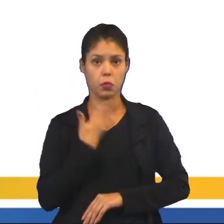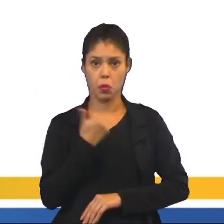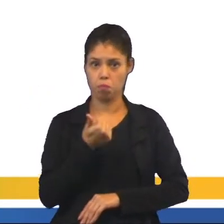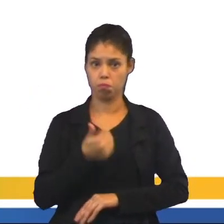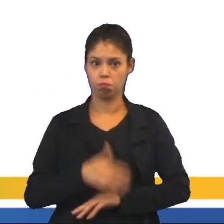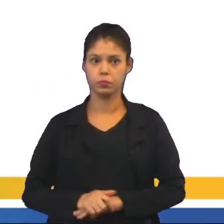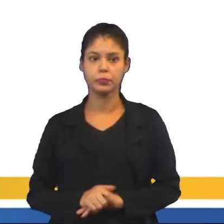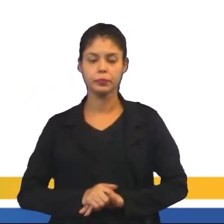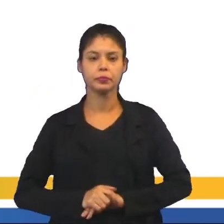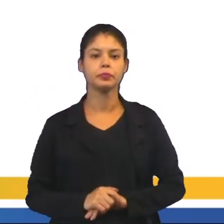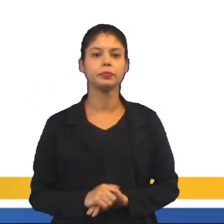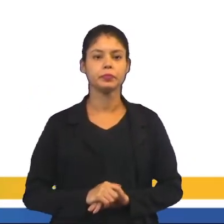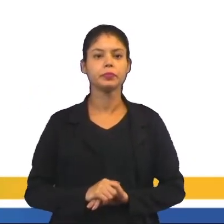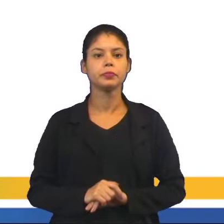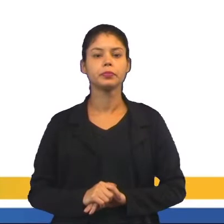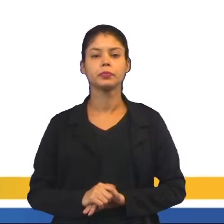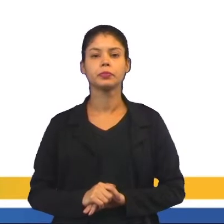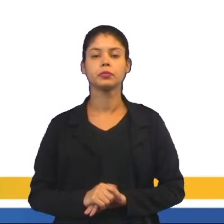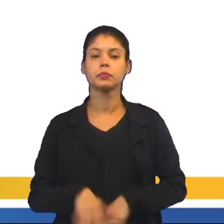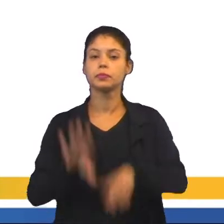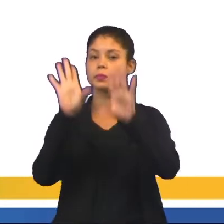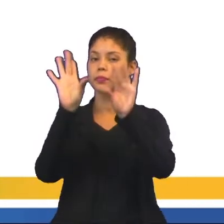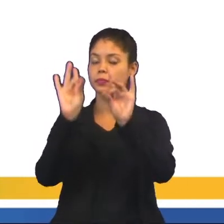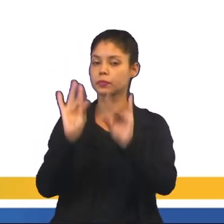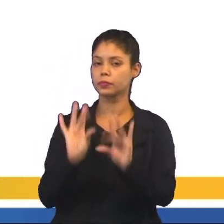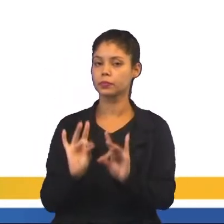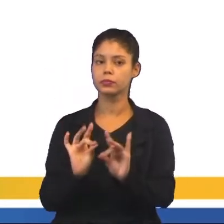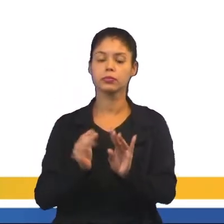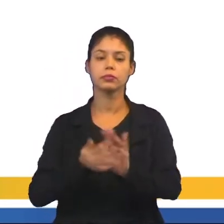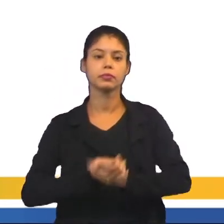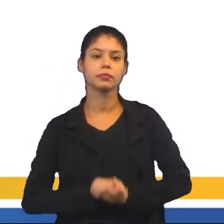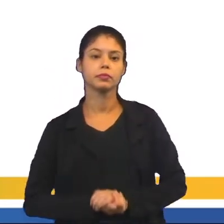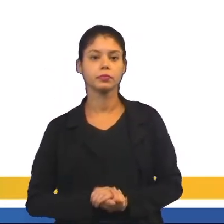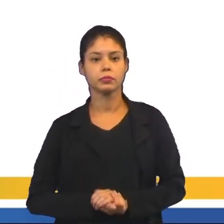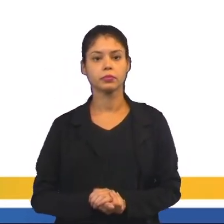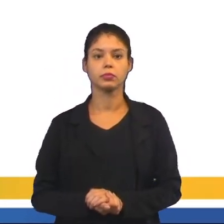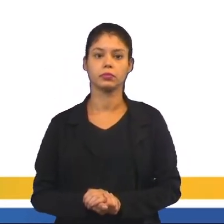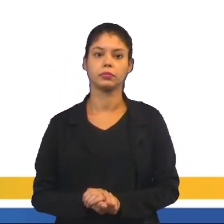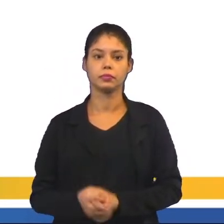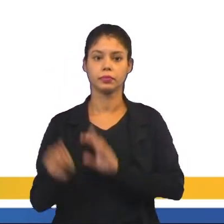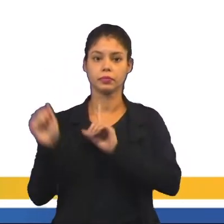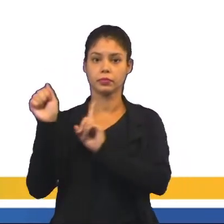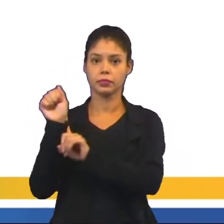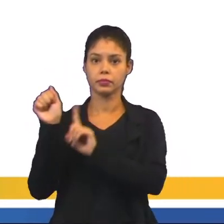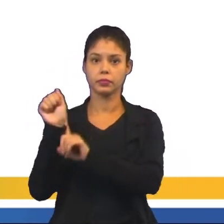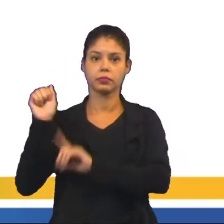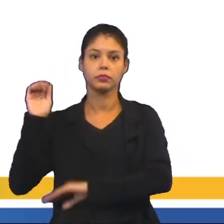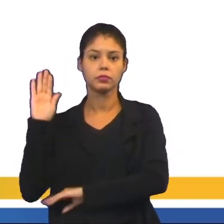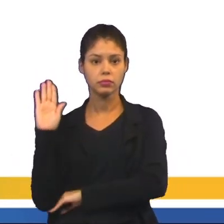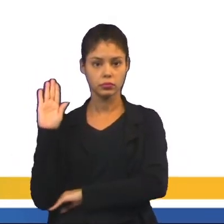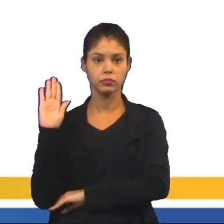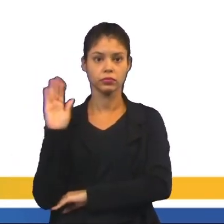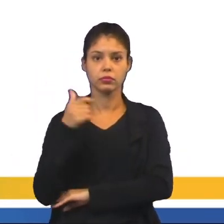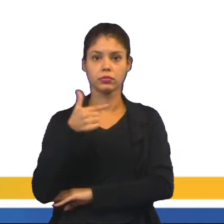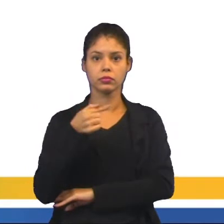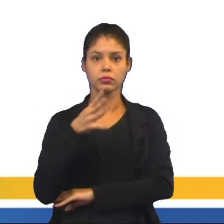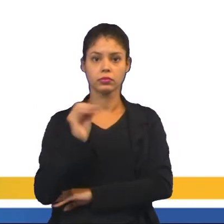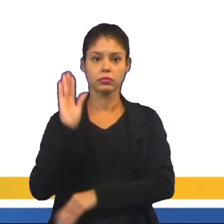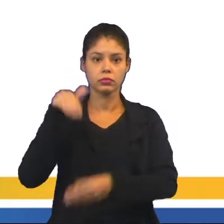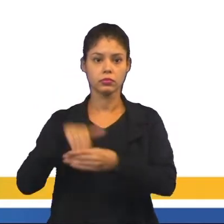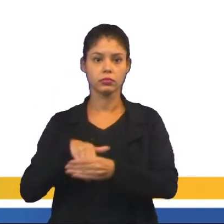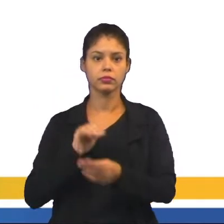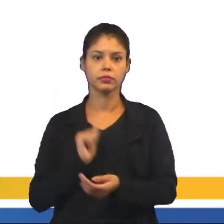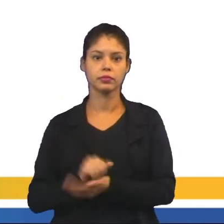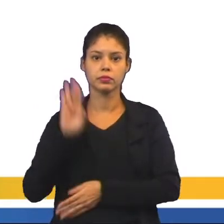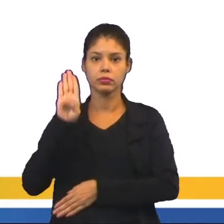bem? Então vamos ao destaque de cada um deles. O candidato A teve 70 votos, candidato